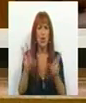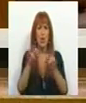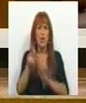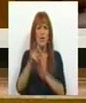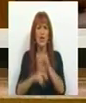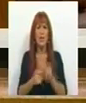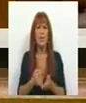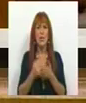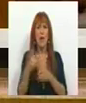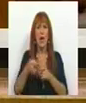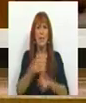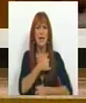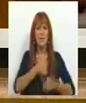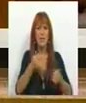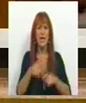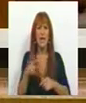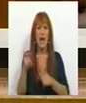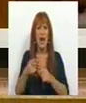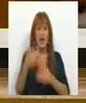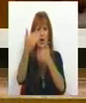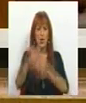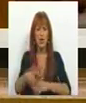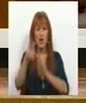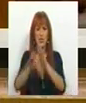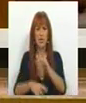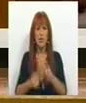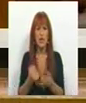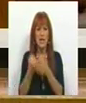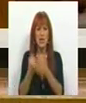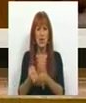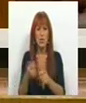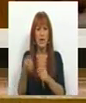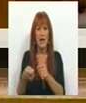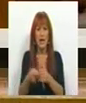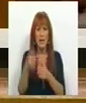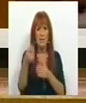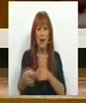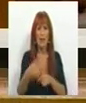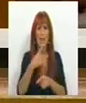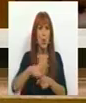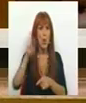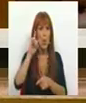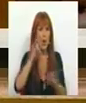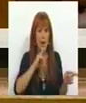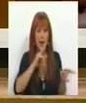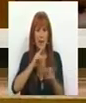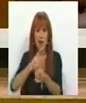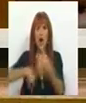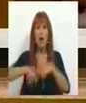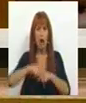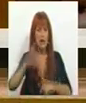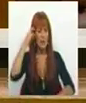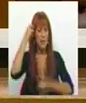arrendamento urbano, a renda condicionada e o regime de subsídio de renda. É muito importante